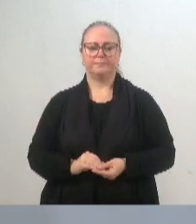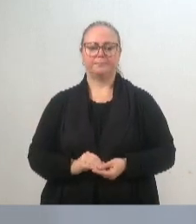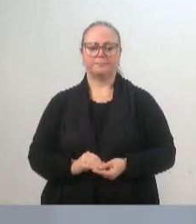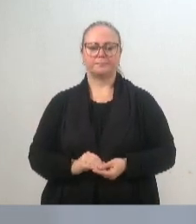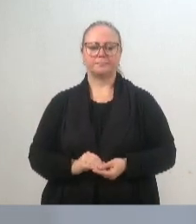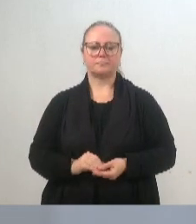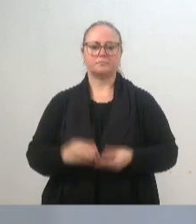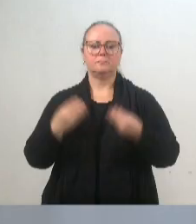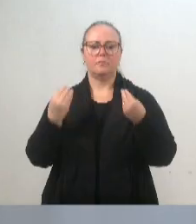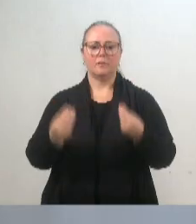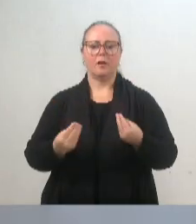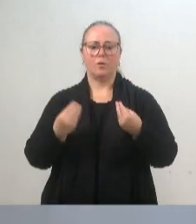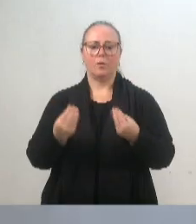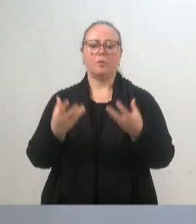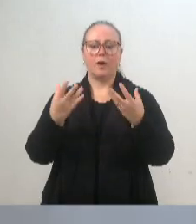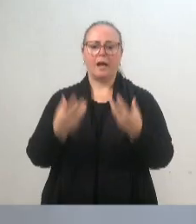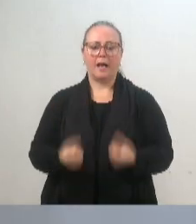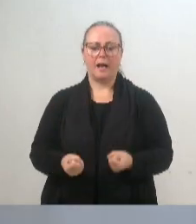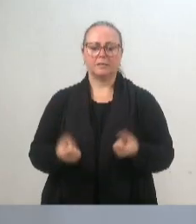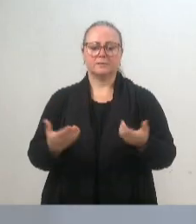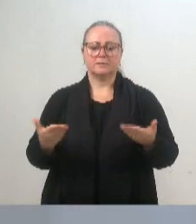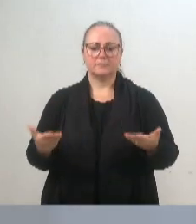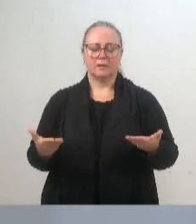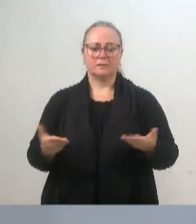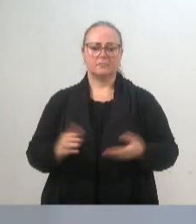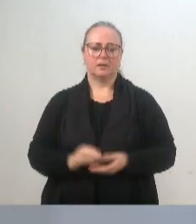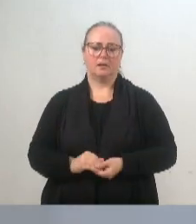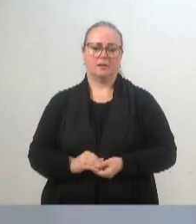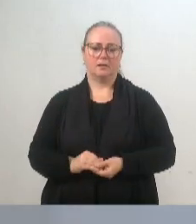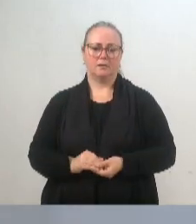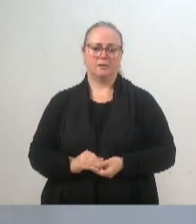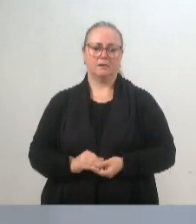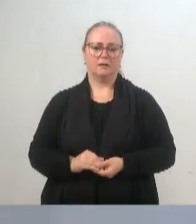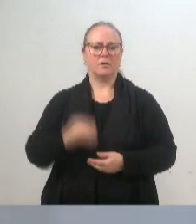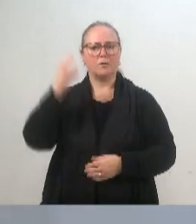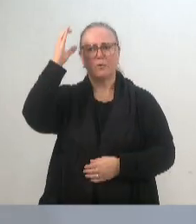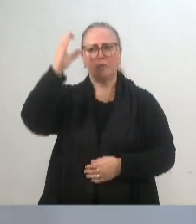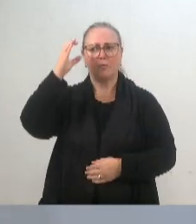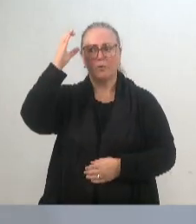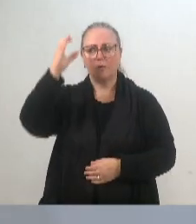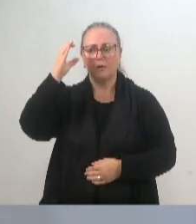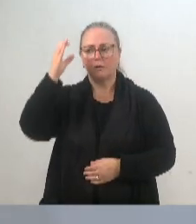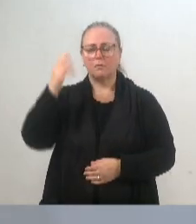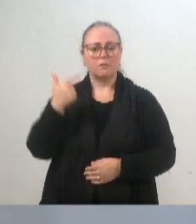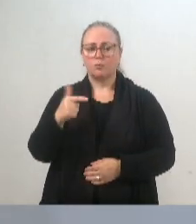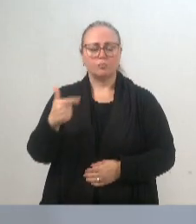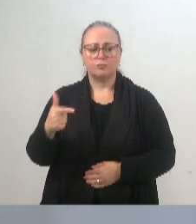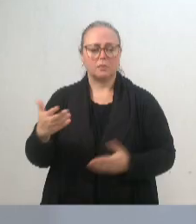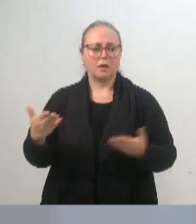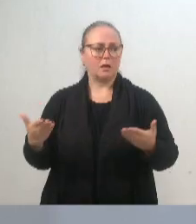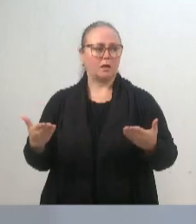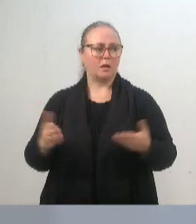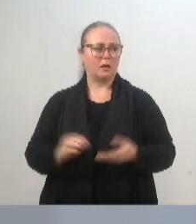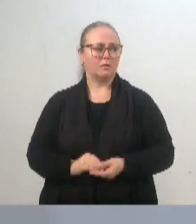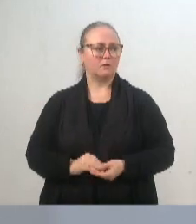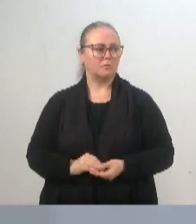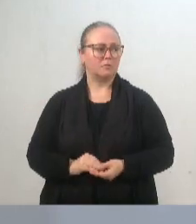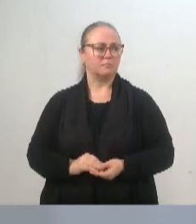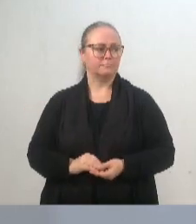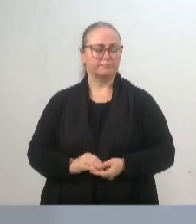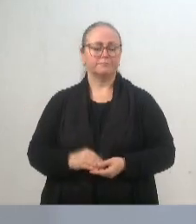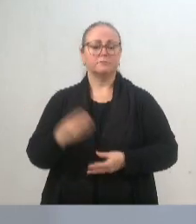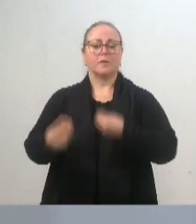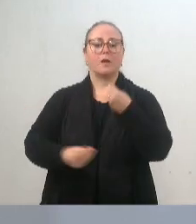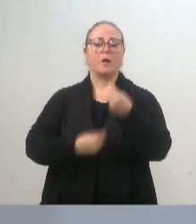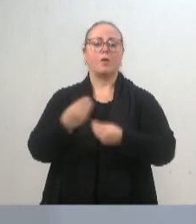Como é que a gente pode admitir isso? Não é normal, não é sensato. Isso me leva a crer que